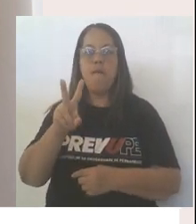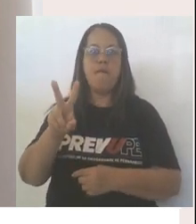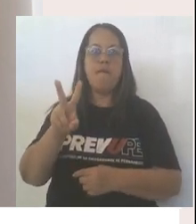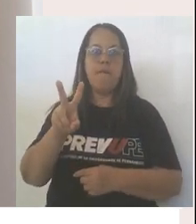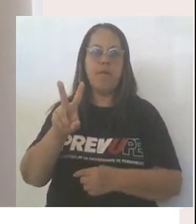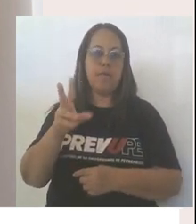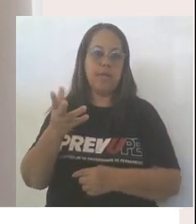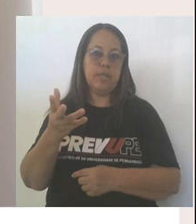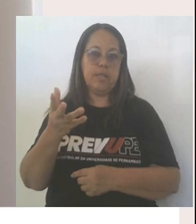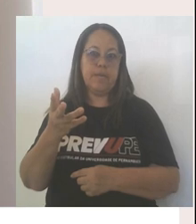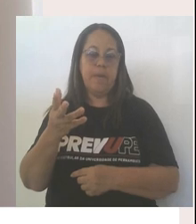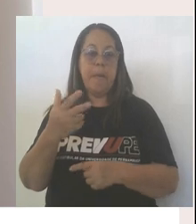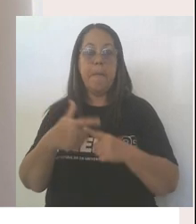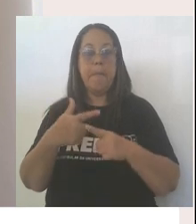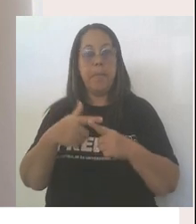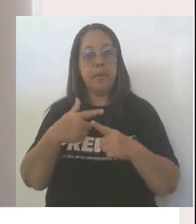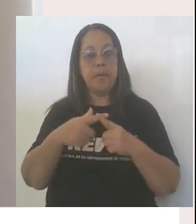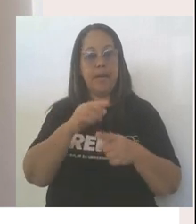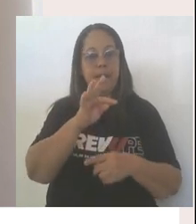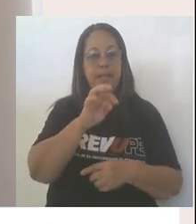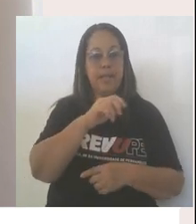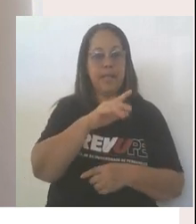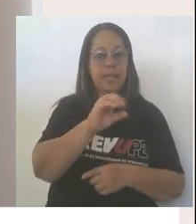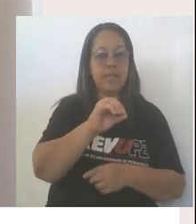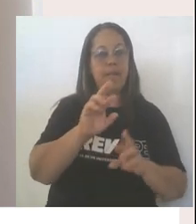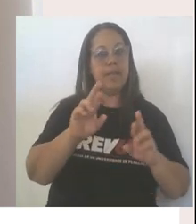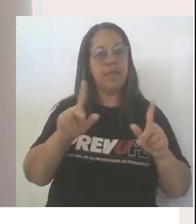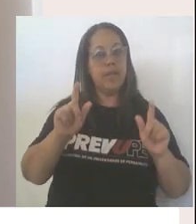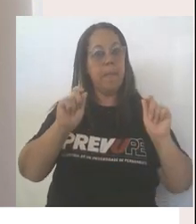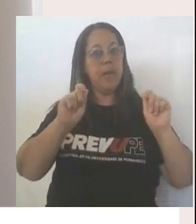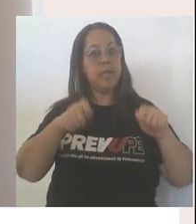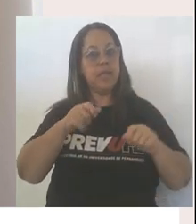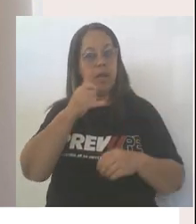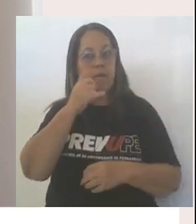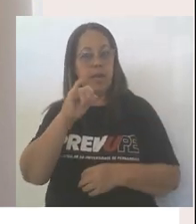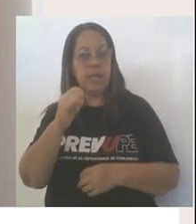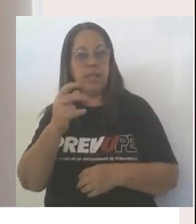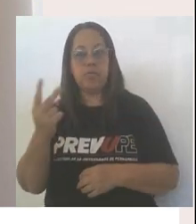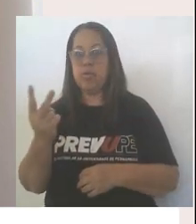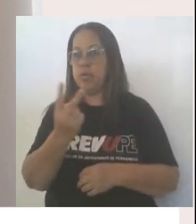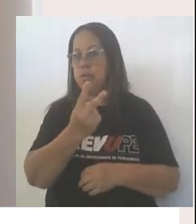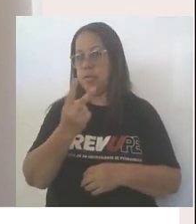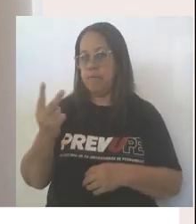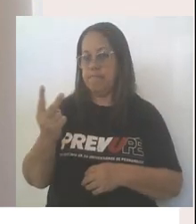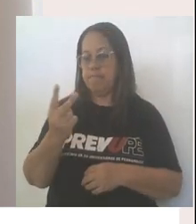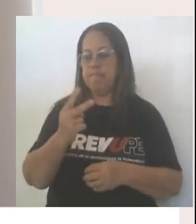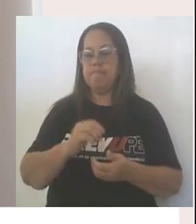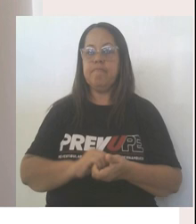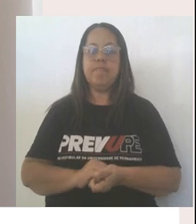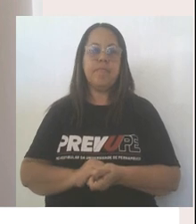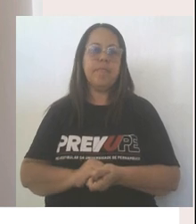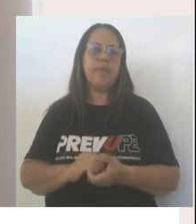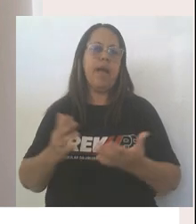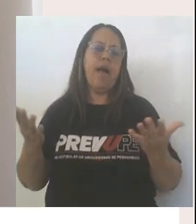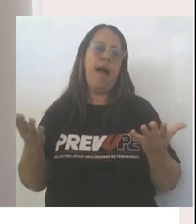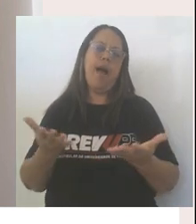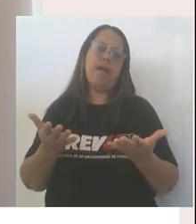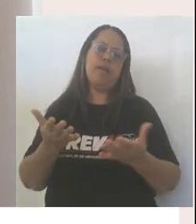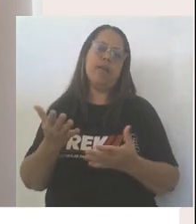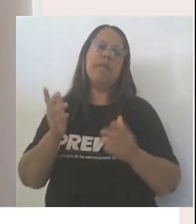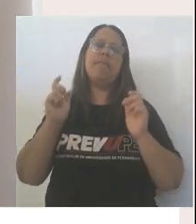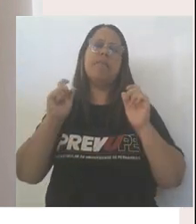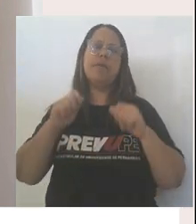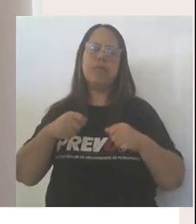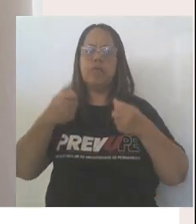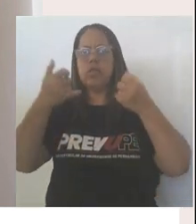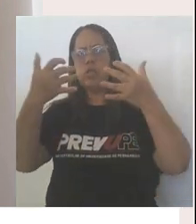Isso ocorre porque a tensão é a diferença de potencial elétrico entre esses dois eletrodos. Agora, nós já podemos